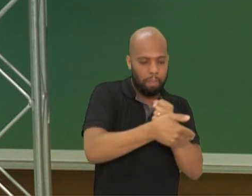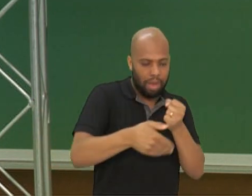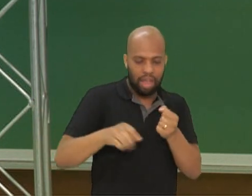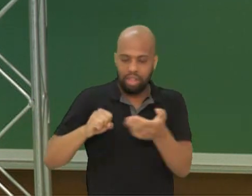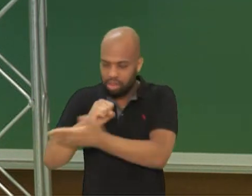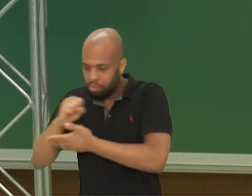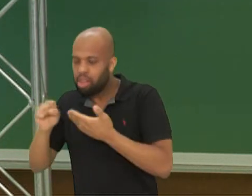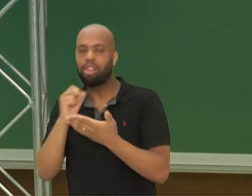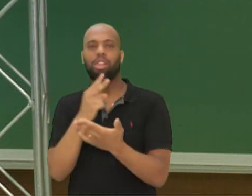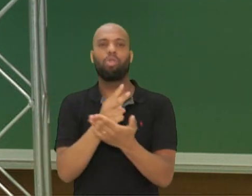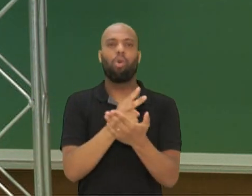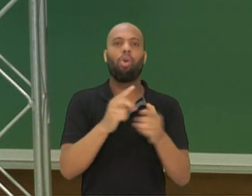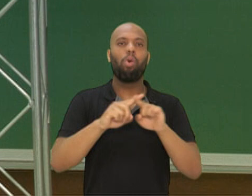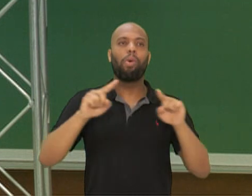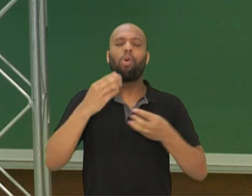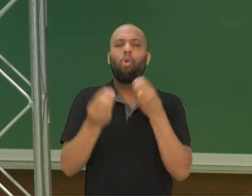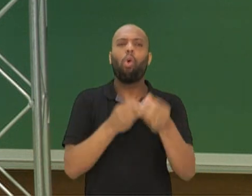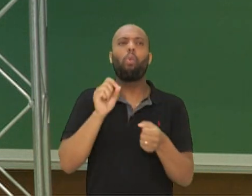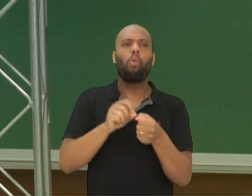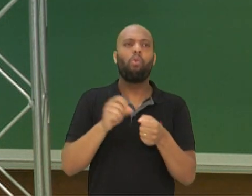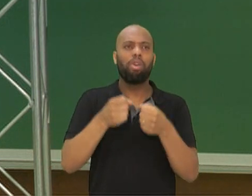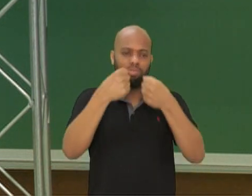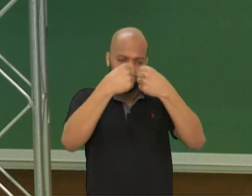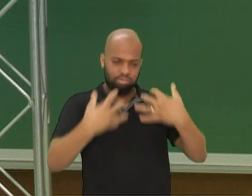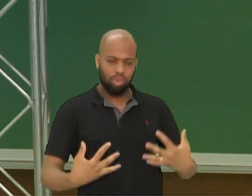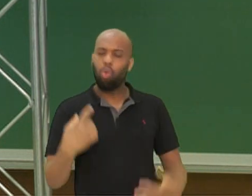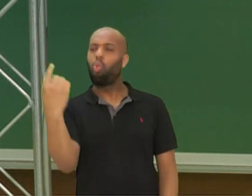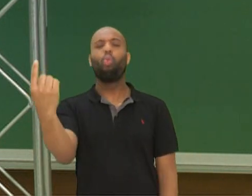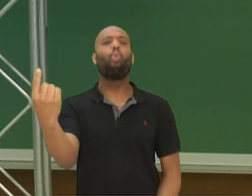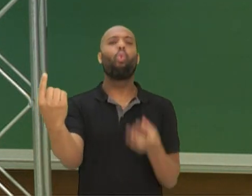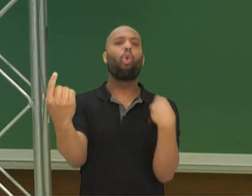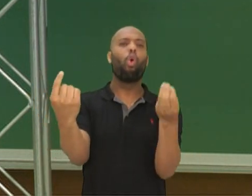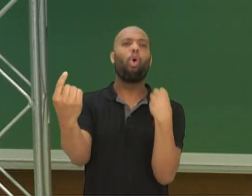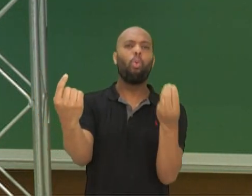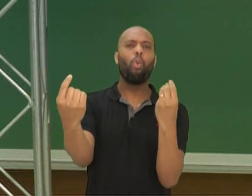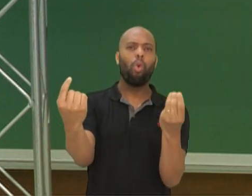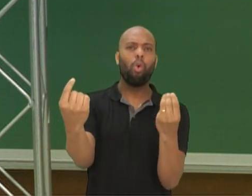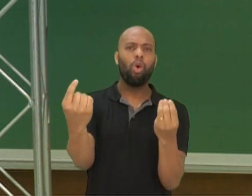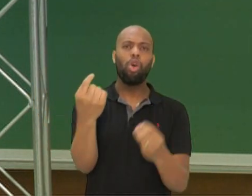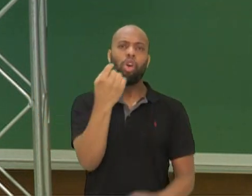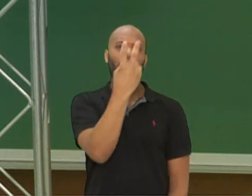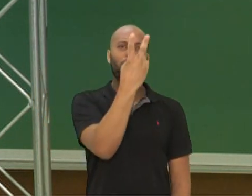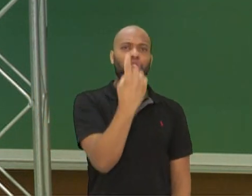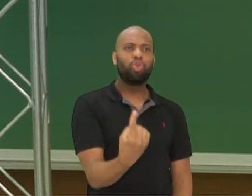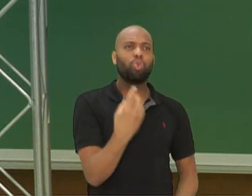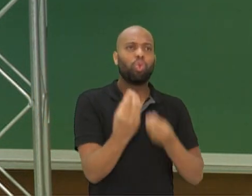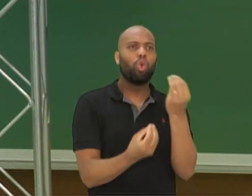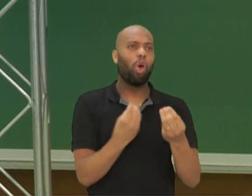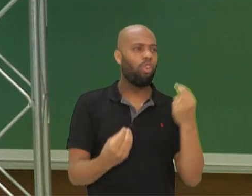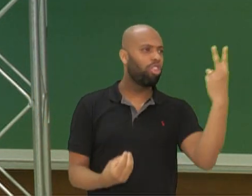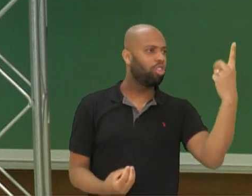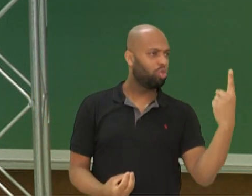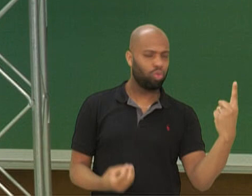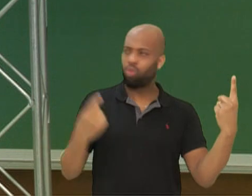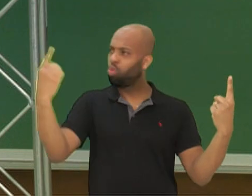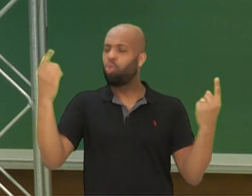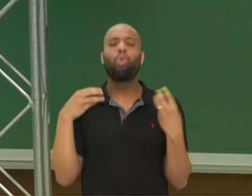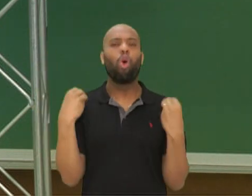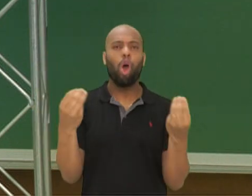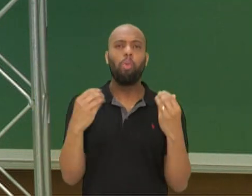21. Essa é a dica. A gente sabe que todo número elevado a zero é 1. Essa é a propriedade.